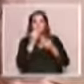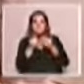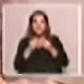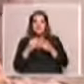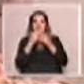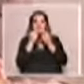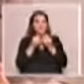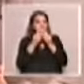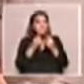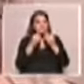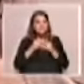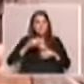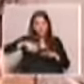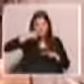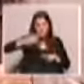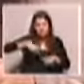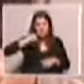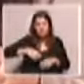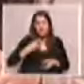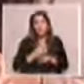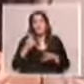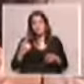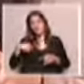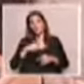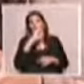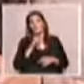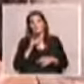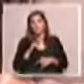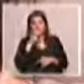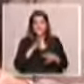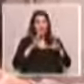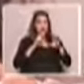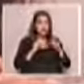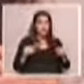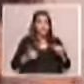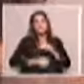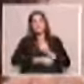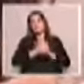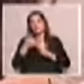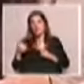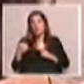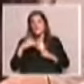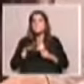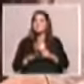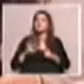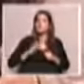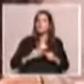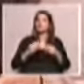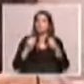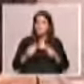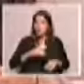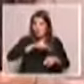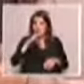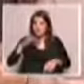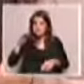ser fluida e comer com colher, porque nós temos aquele conceito, quanto mais líquido está, melhor, mas realmente o que nós conhecemos de bom queijo da Serra é um